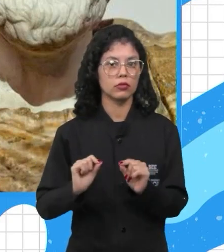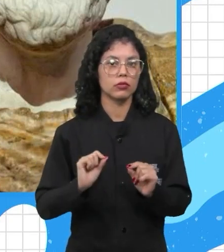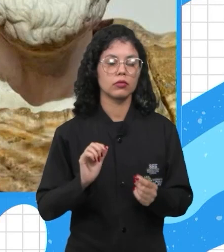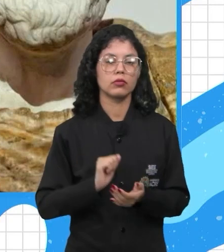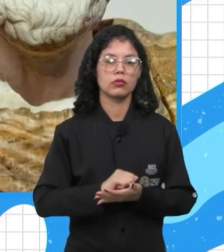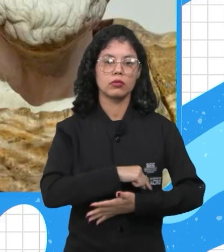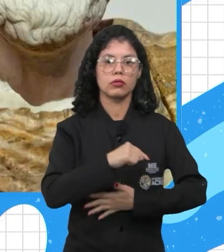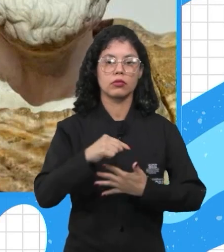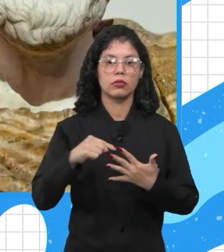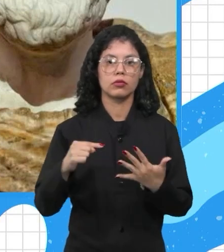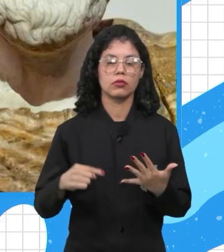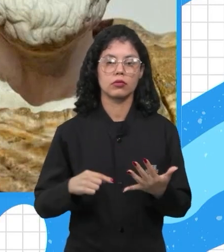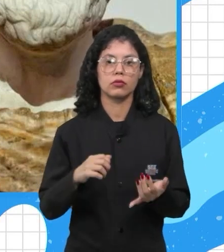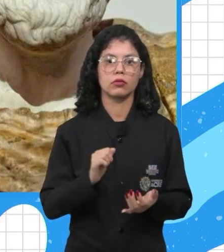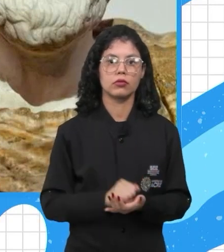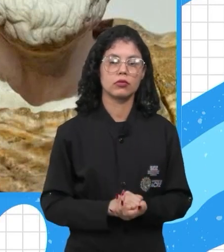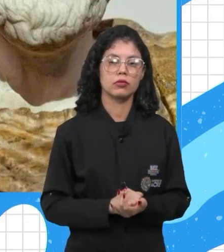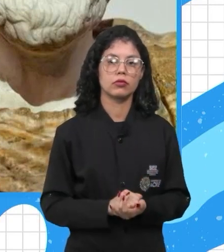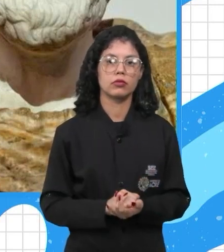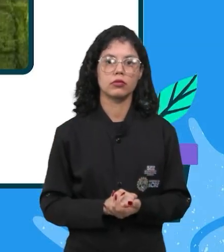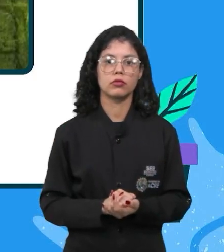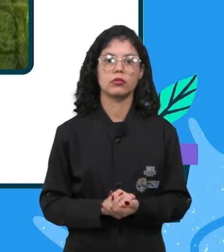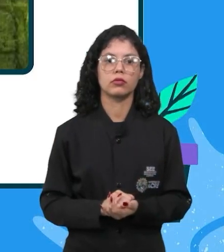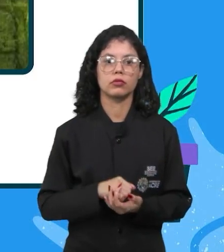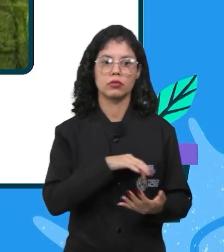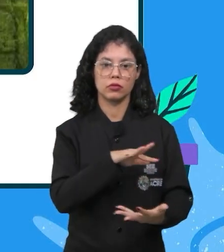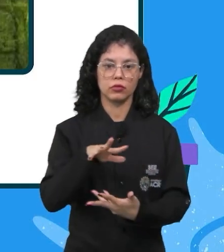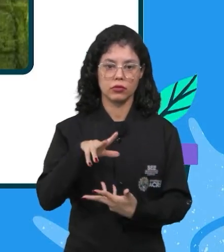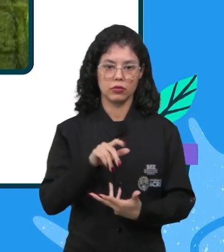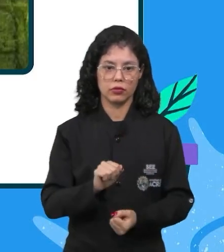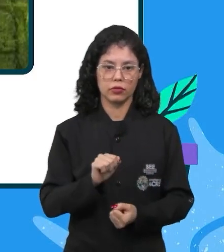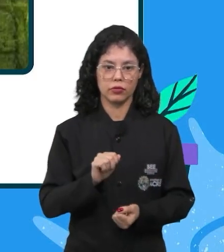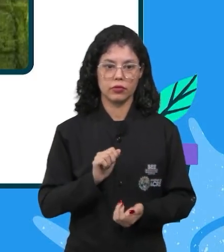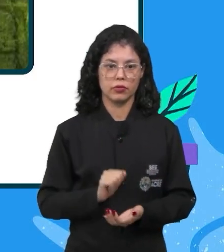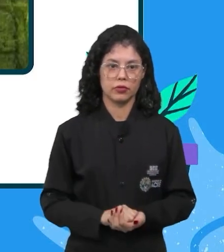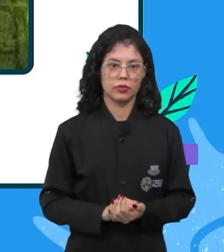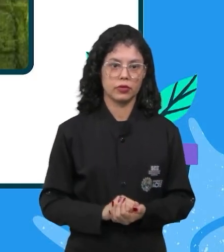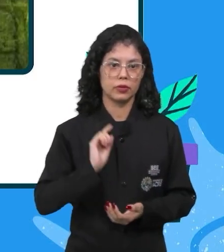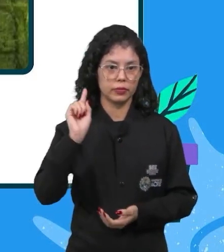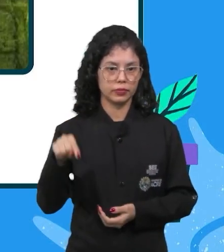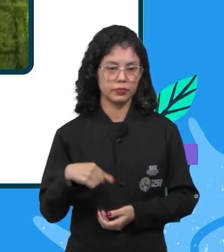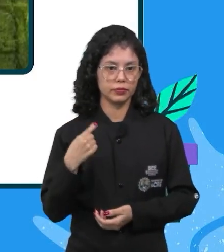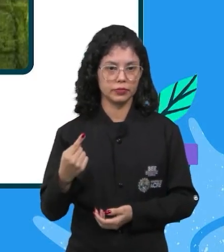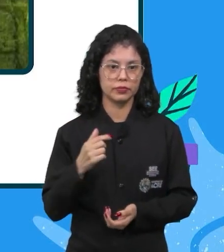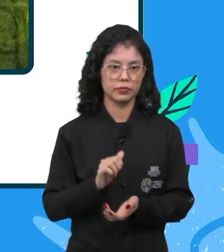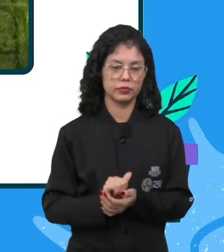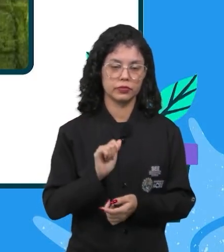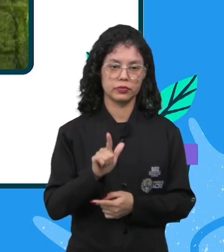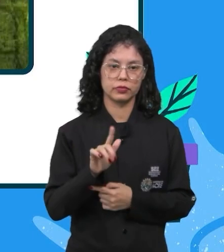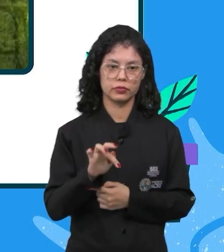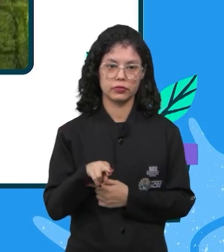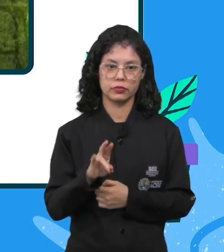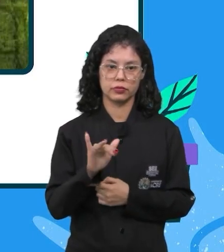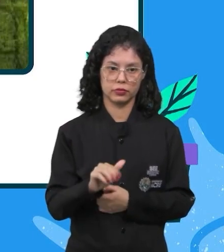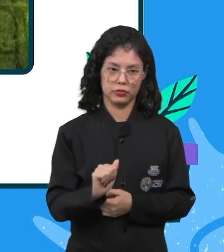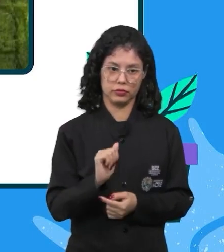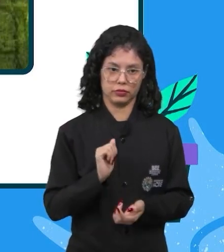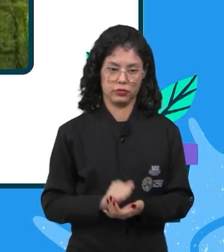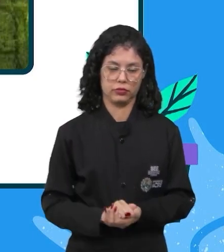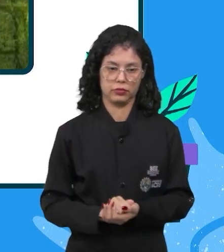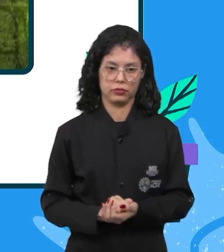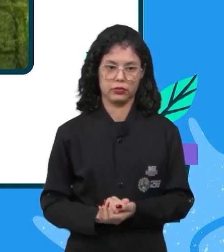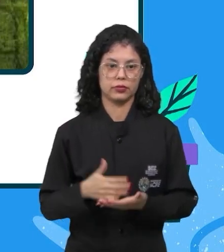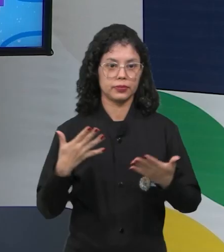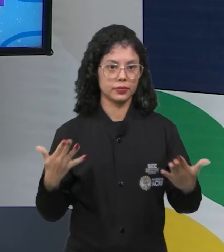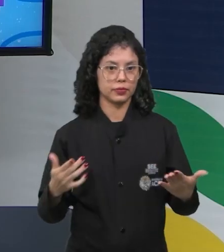que ocorriam no nosso planeta. Depois nós tivemos a fase da alquimia, né, dos alquimistas.